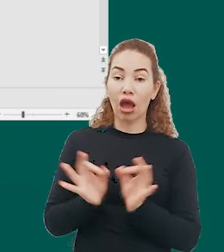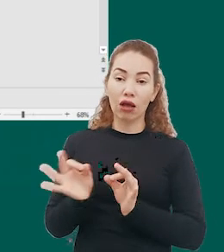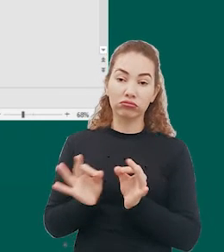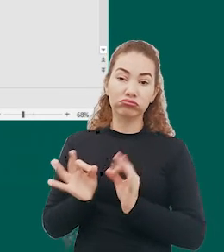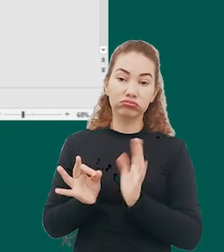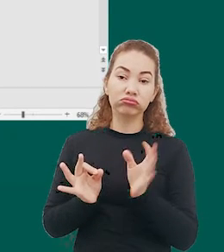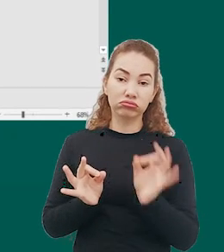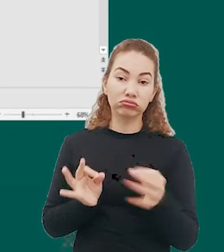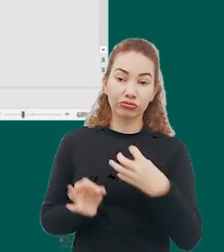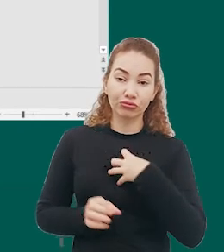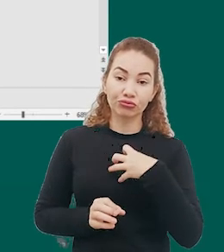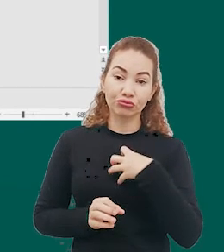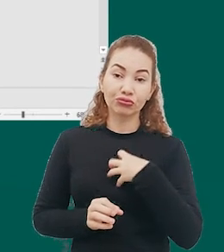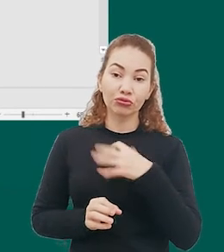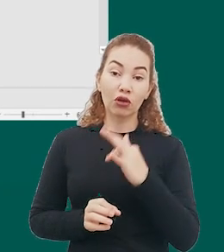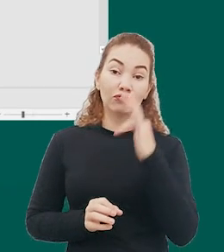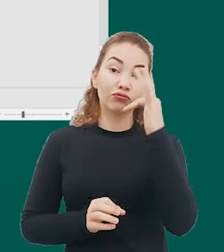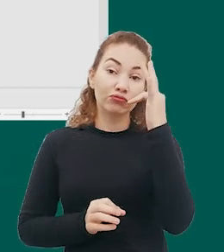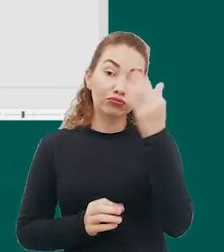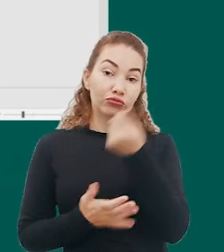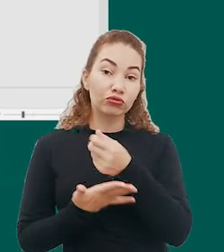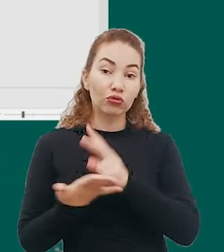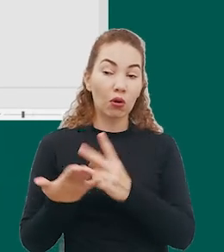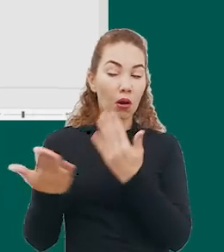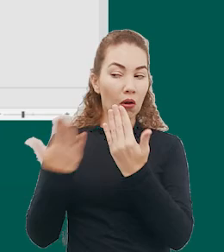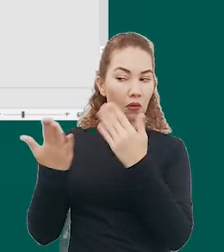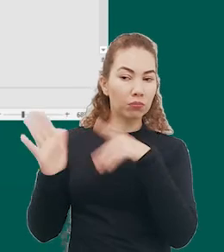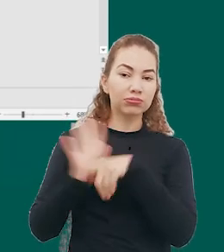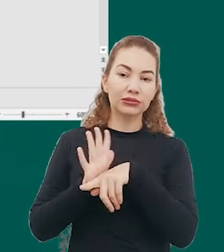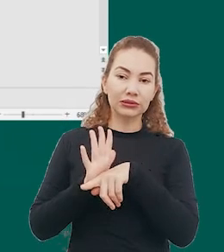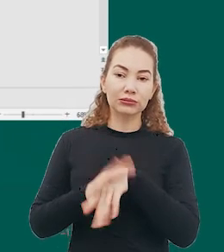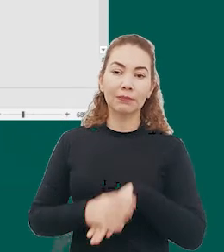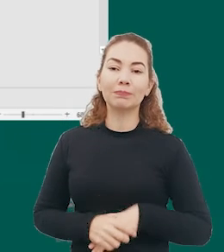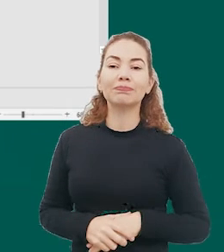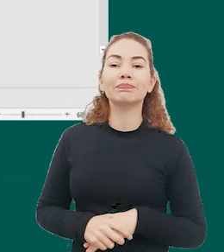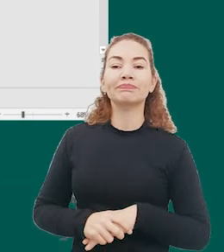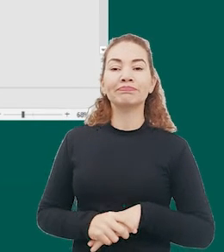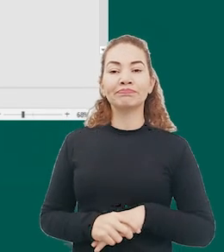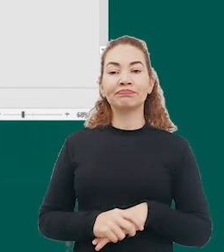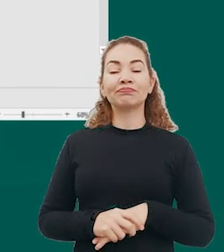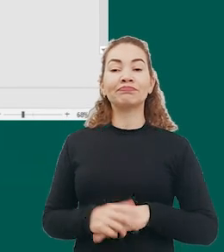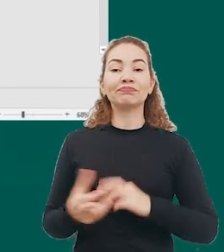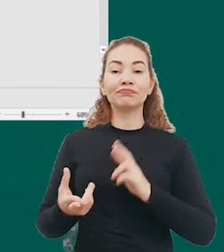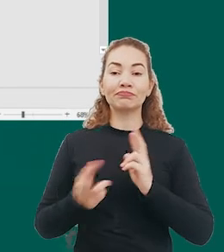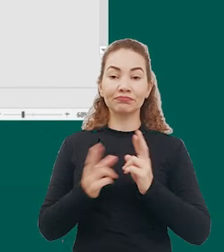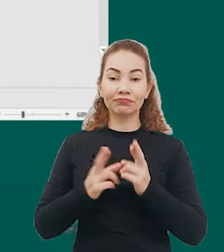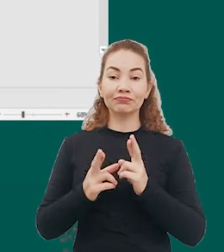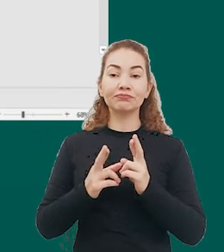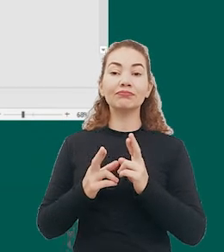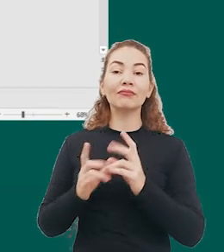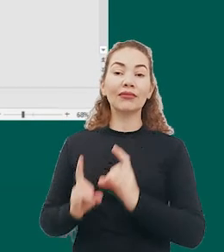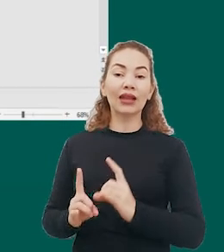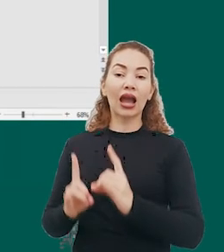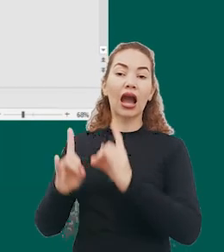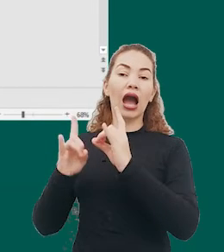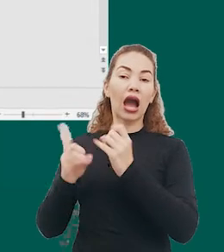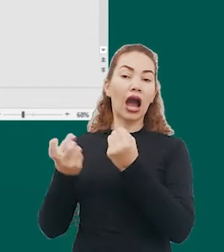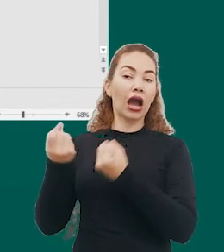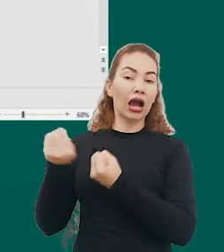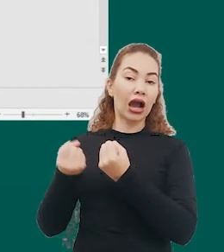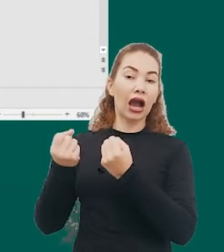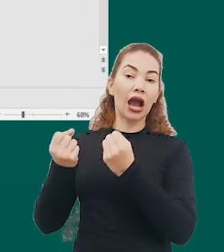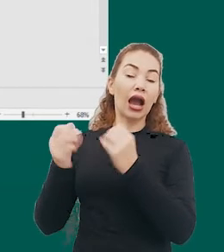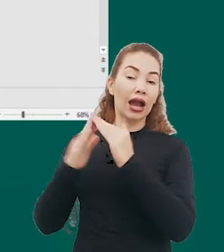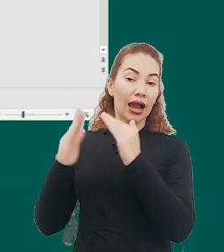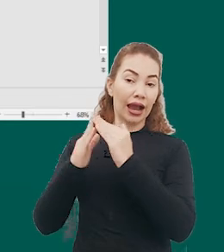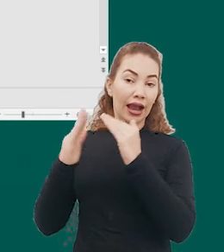preenchidos para uma futura pesquisa. Em relação aos imóveis, nós vamos ter o campo para